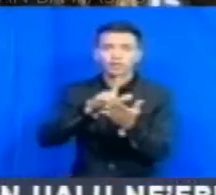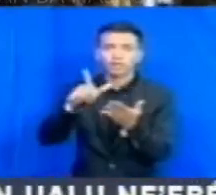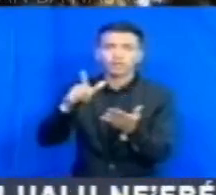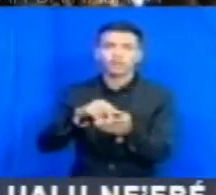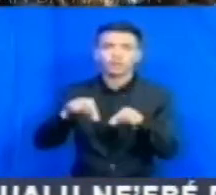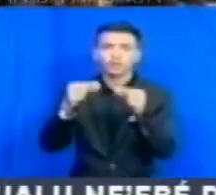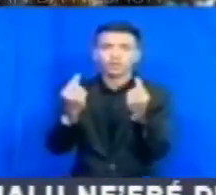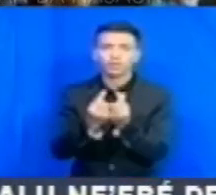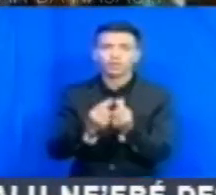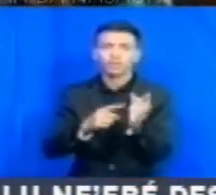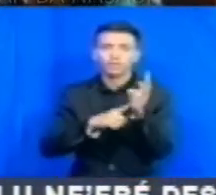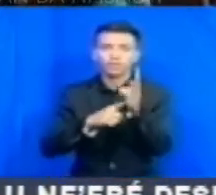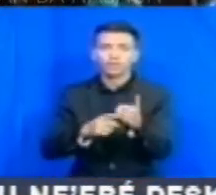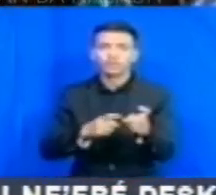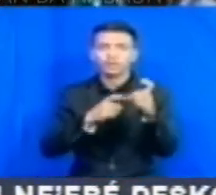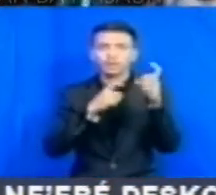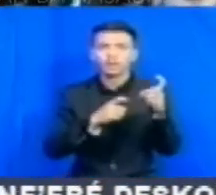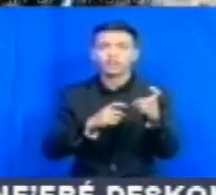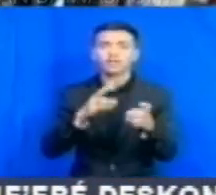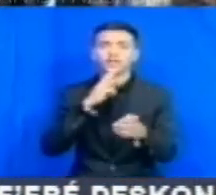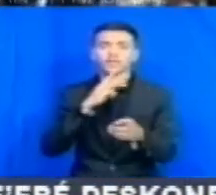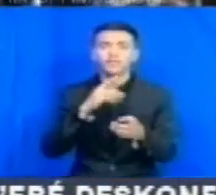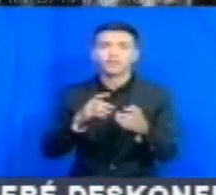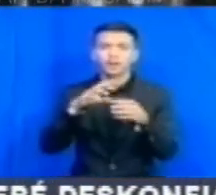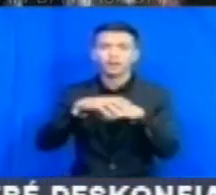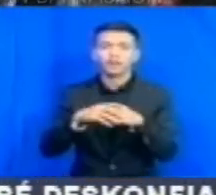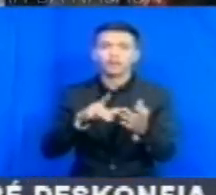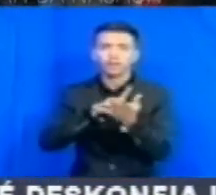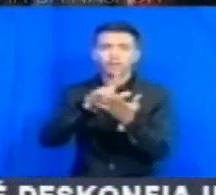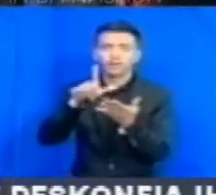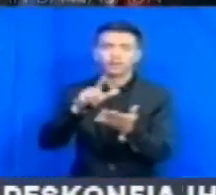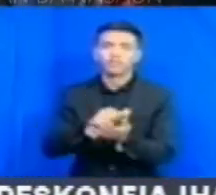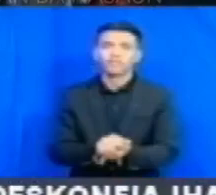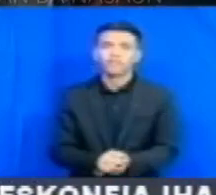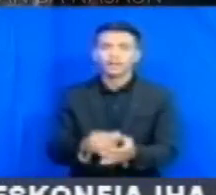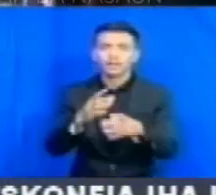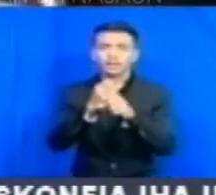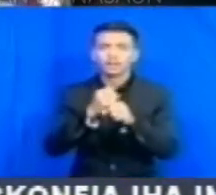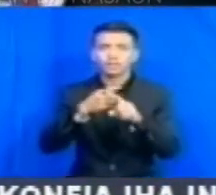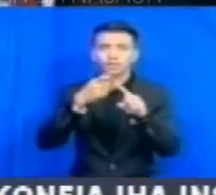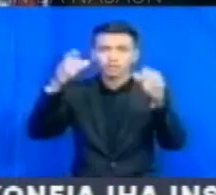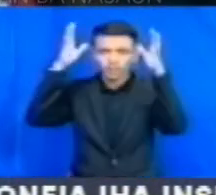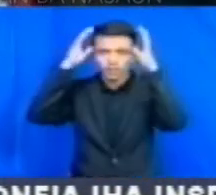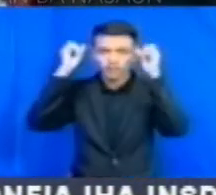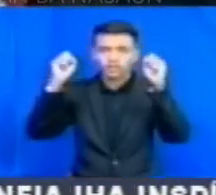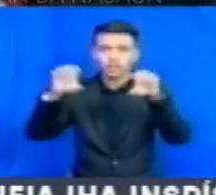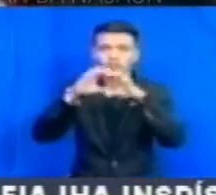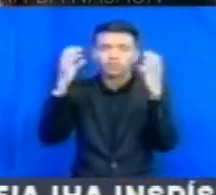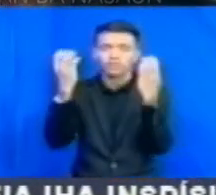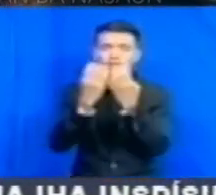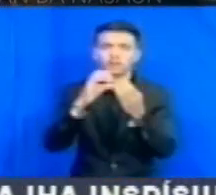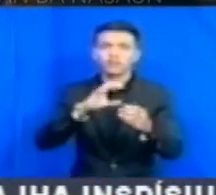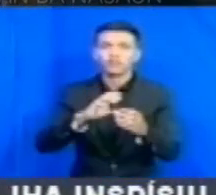equipa bombeiros, rega beba avião, no desejo valorização Timor-Leste de Besai Cardeal. Simo queda Susi, presidente e comissão conjunta